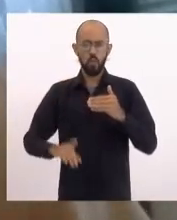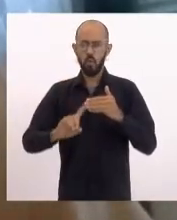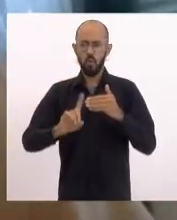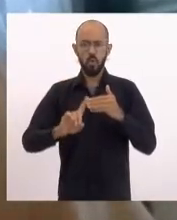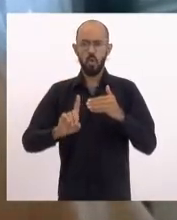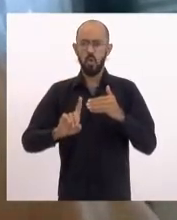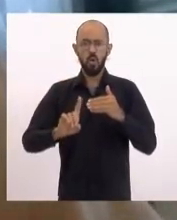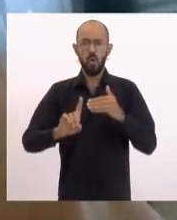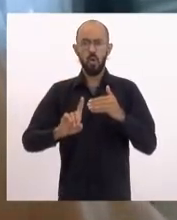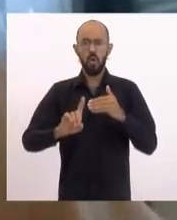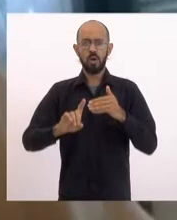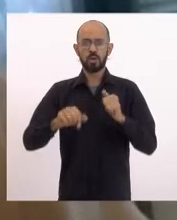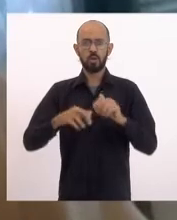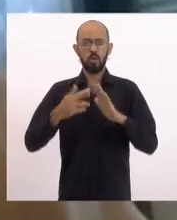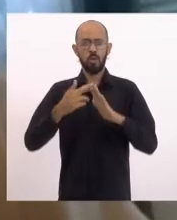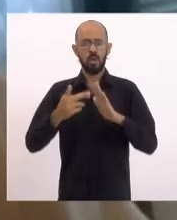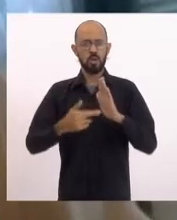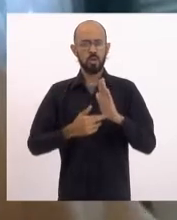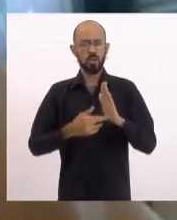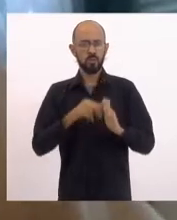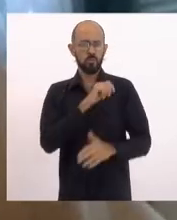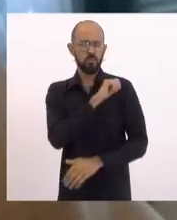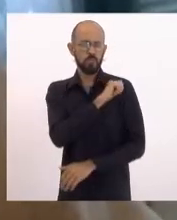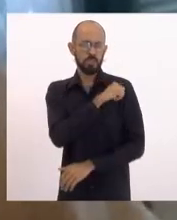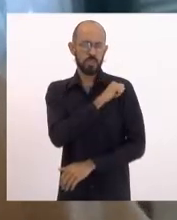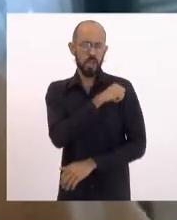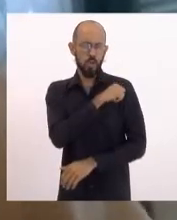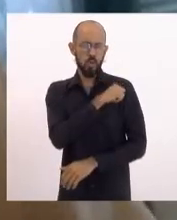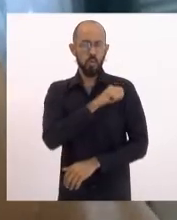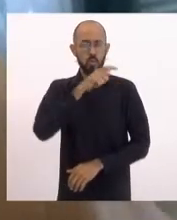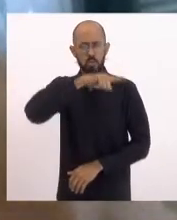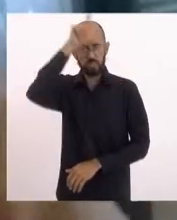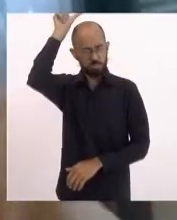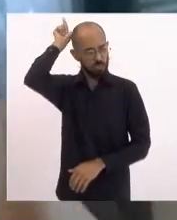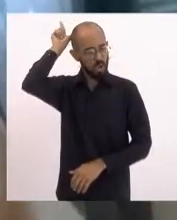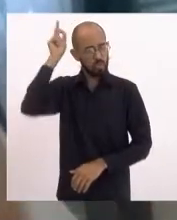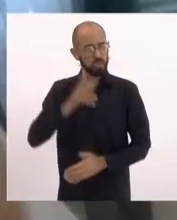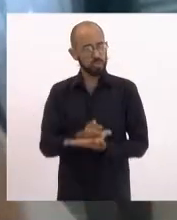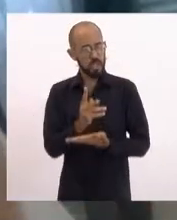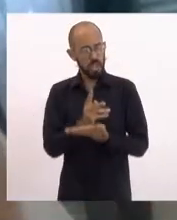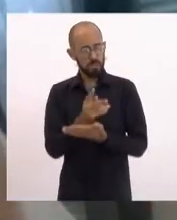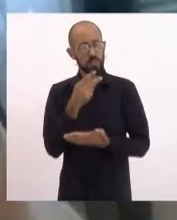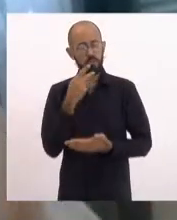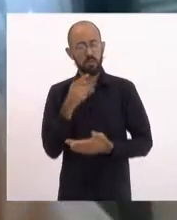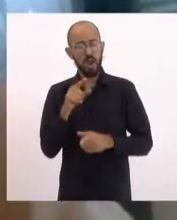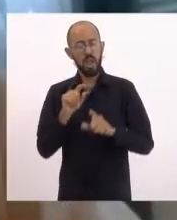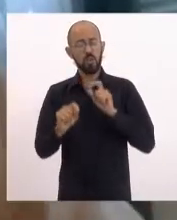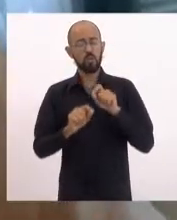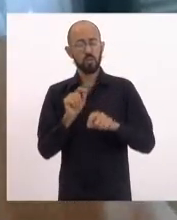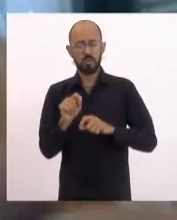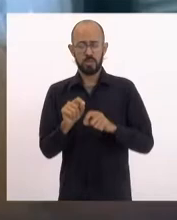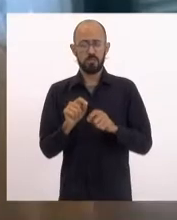fiscal, que ele é claro, o deputado Luiz Paulo sempre menciona isso, ele é claro quando fala que